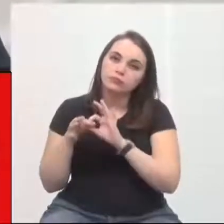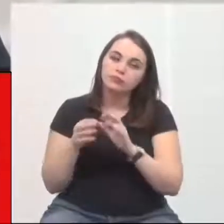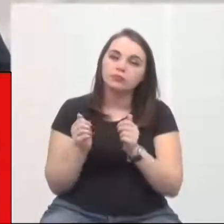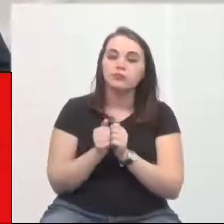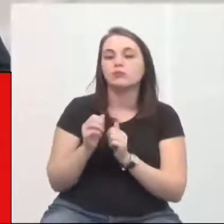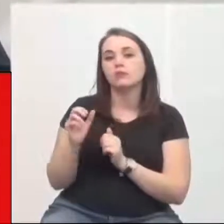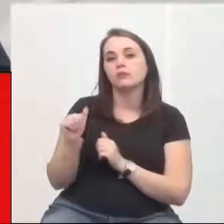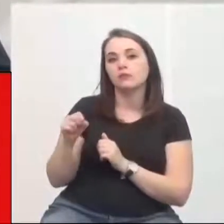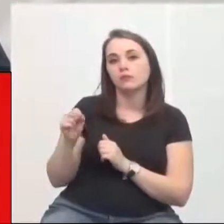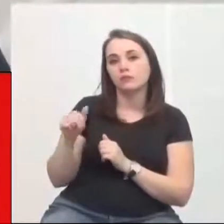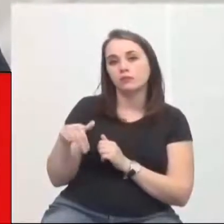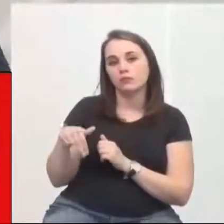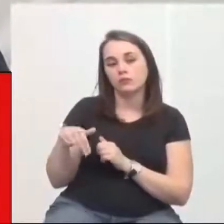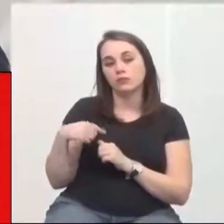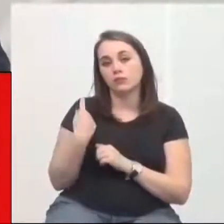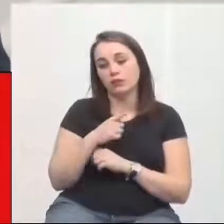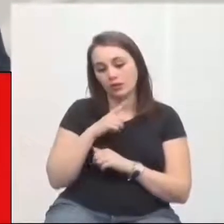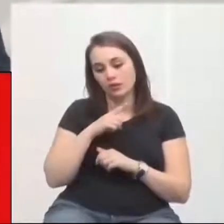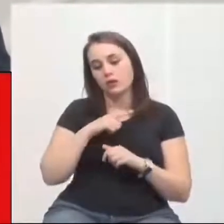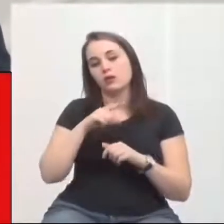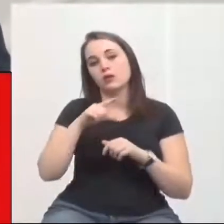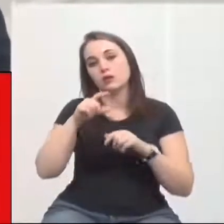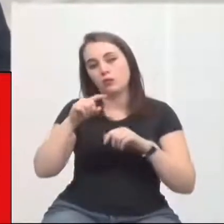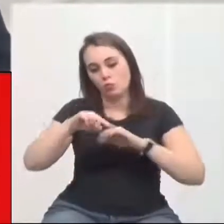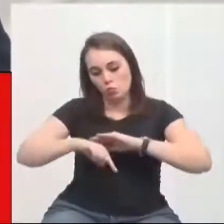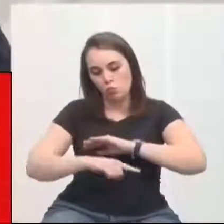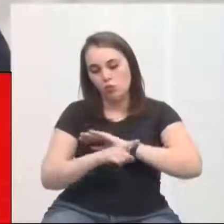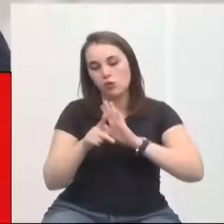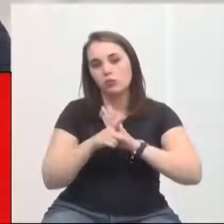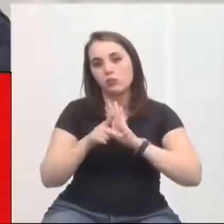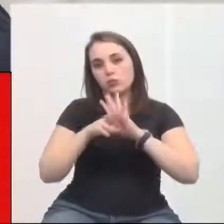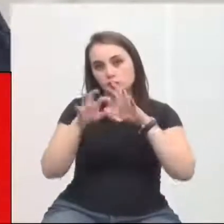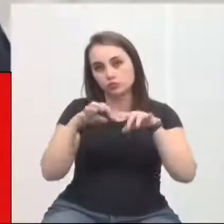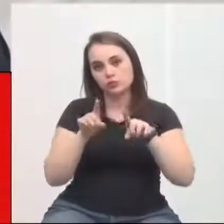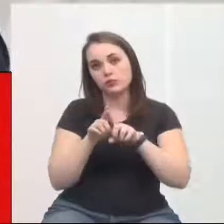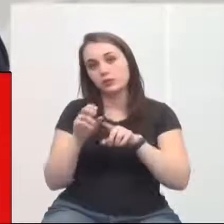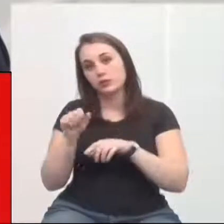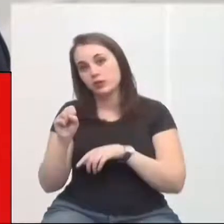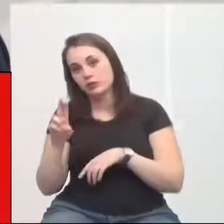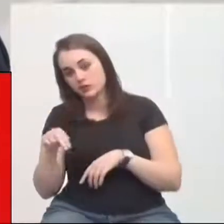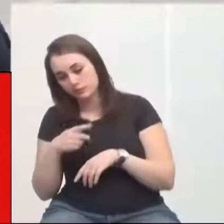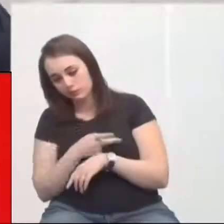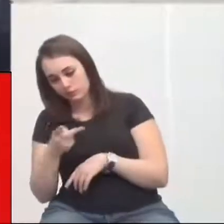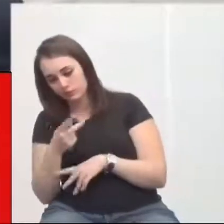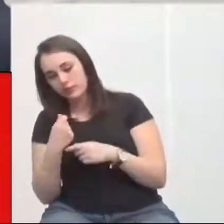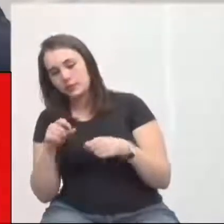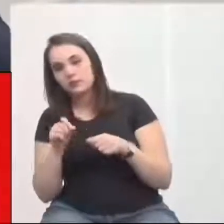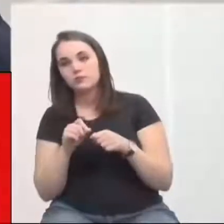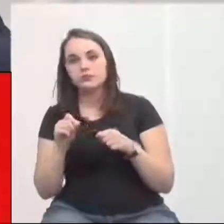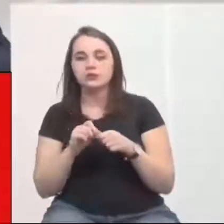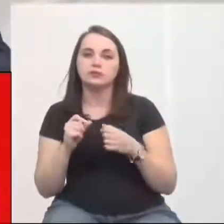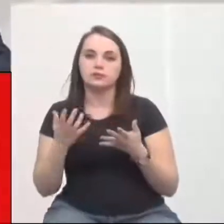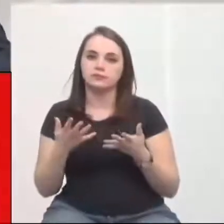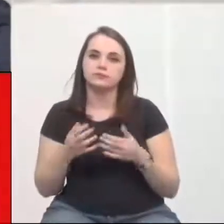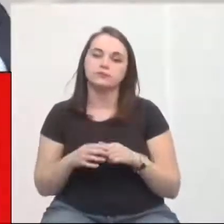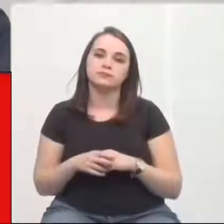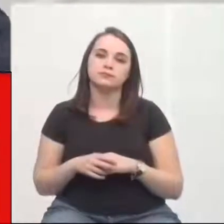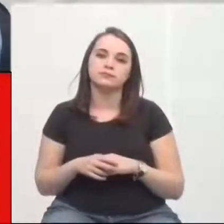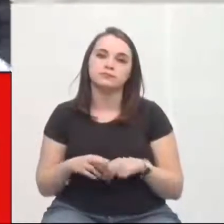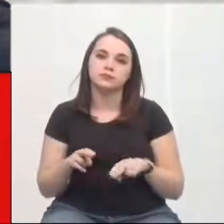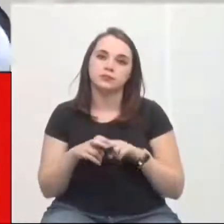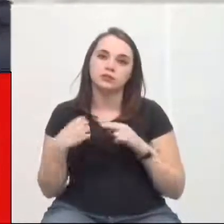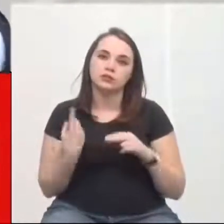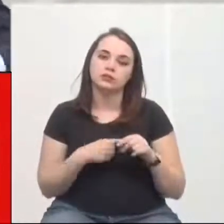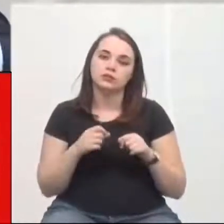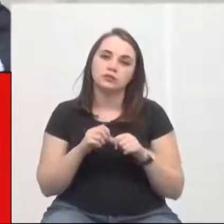além do buraco de chuva, nós também temos o buraco da Kazan, mas tem que resolver. Então, nós vamos, por isso nós estamos fazendo essa logística, para